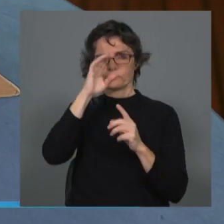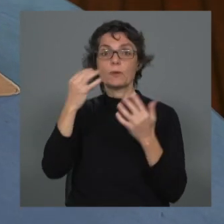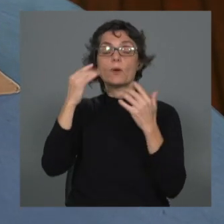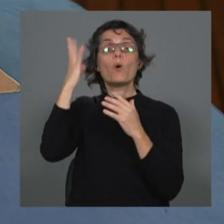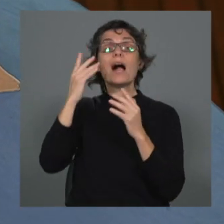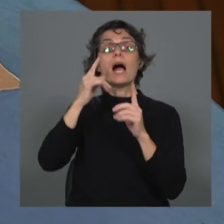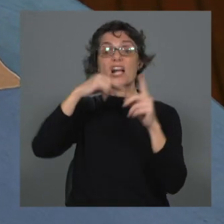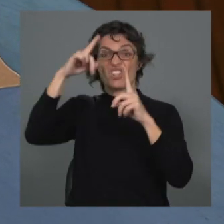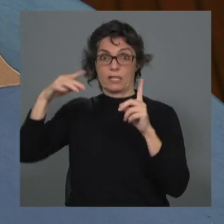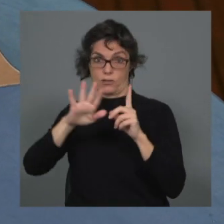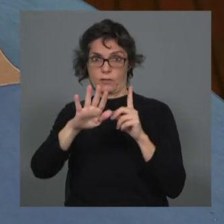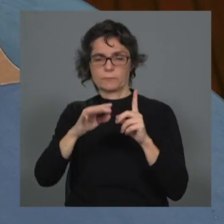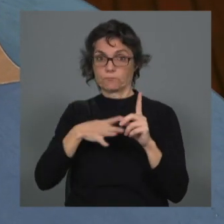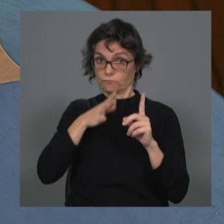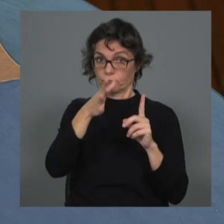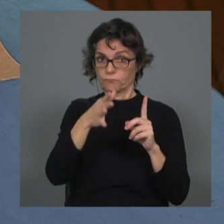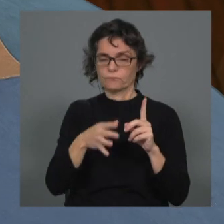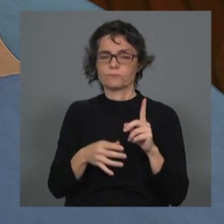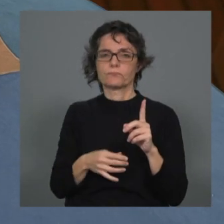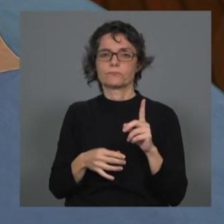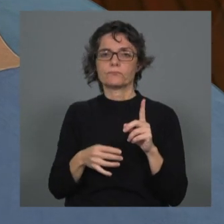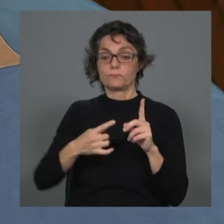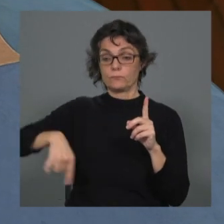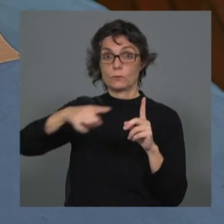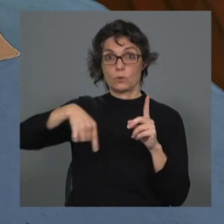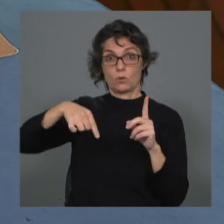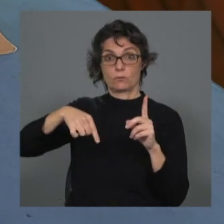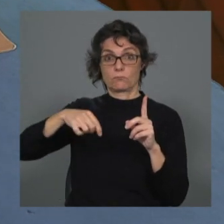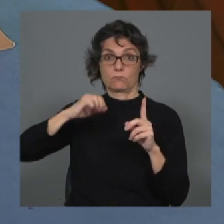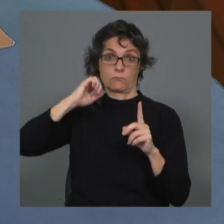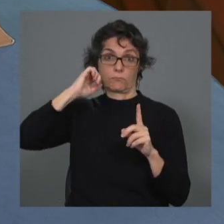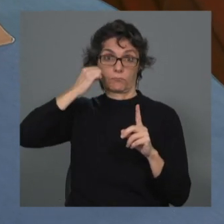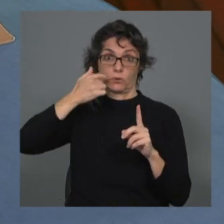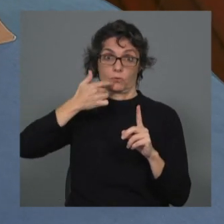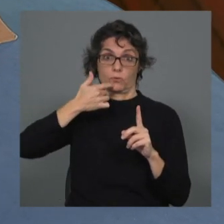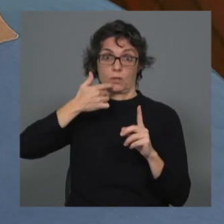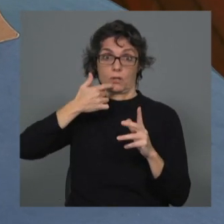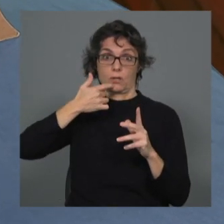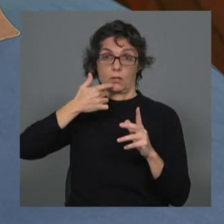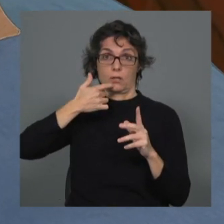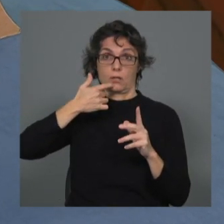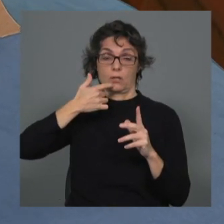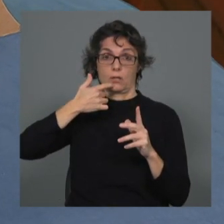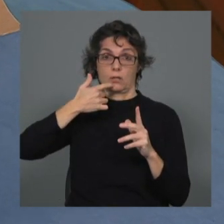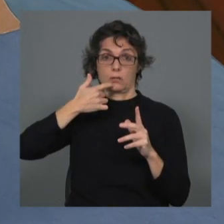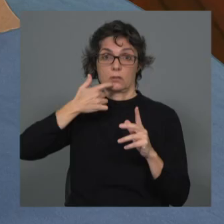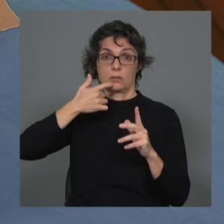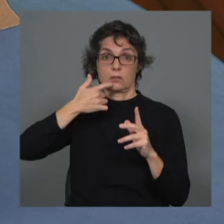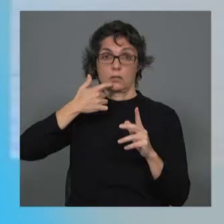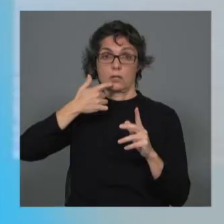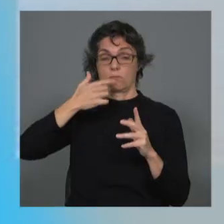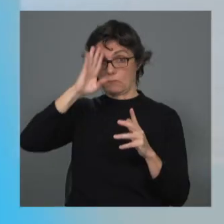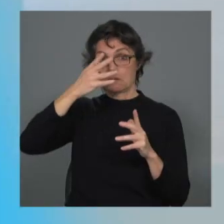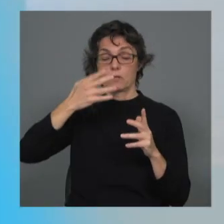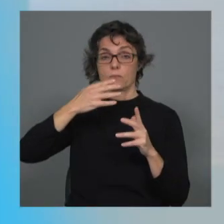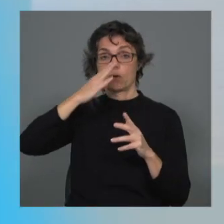seguinte: nós tivemos afetação sobretudo para as pessoas de 70,